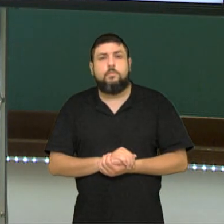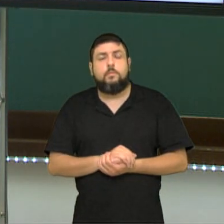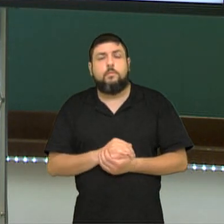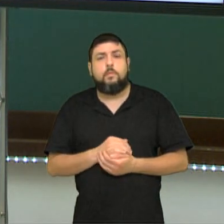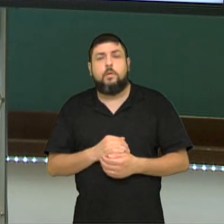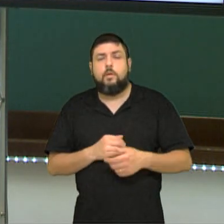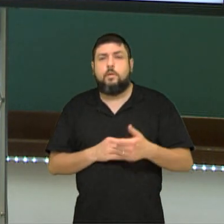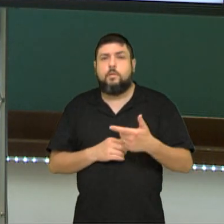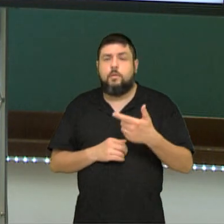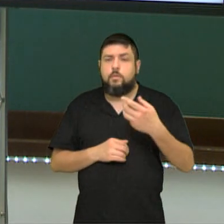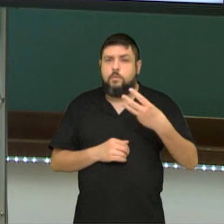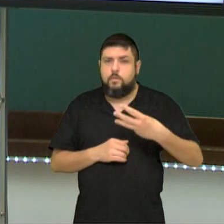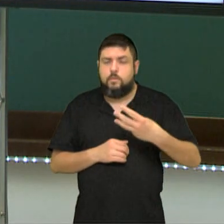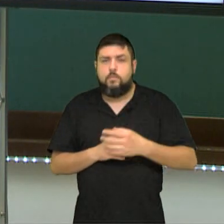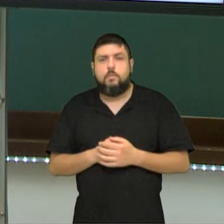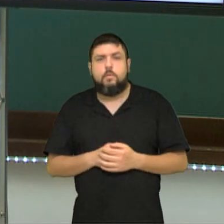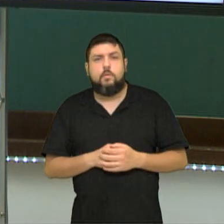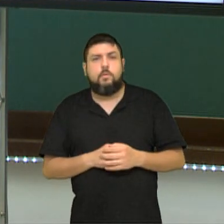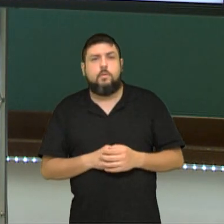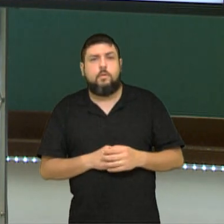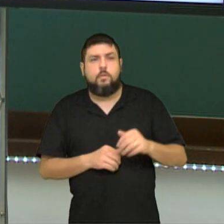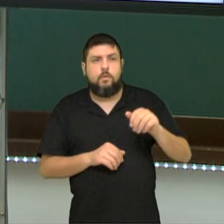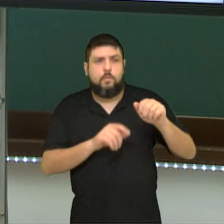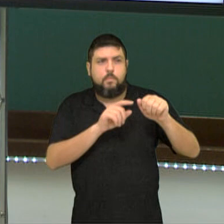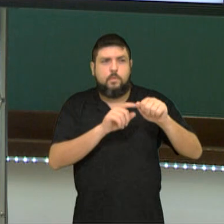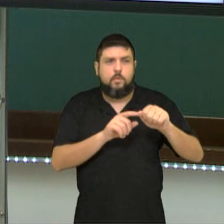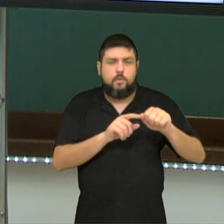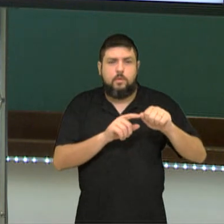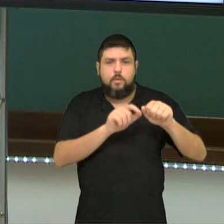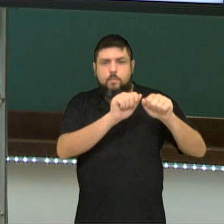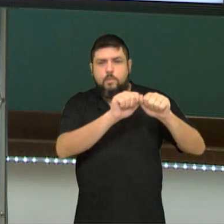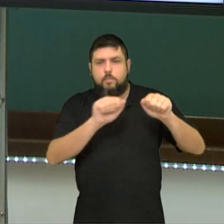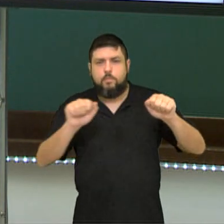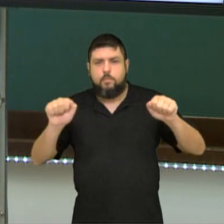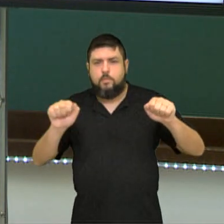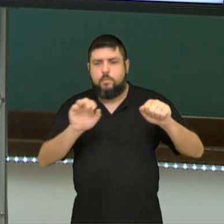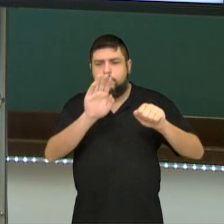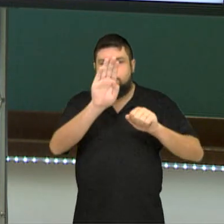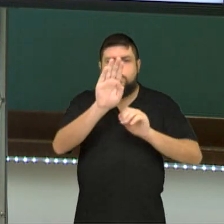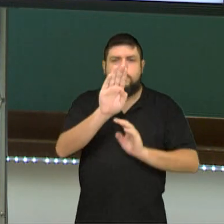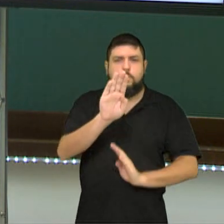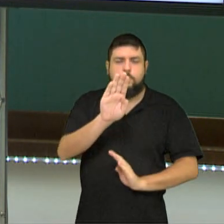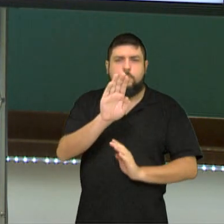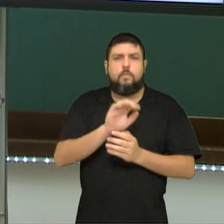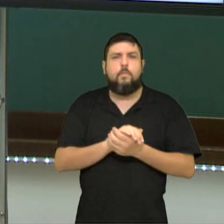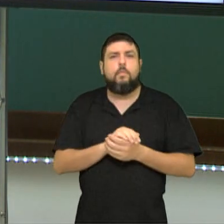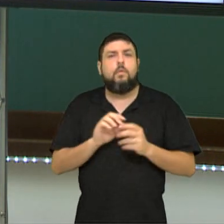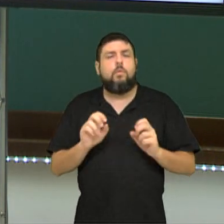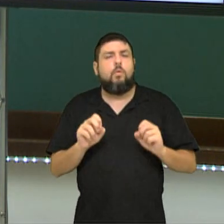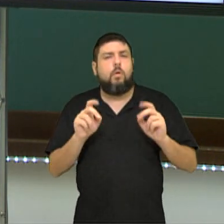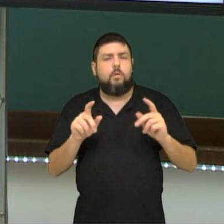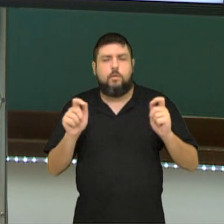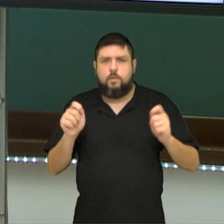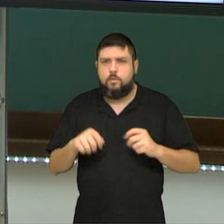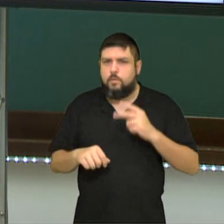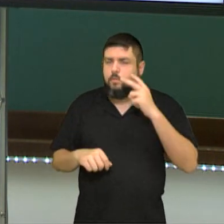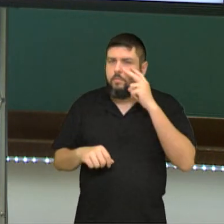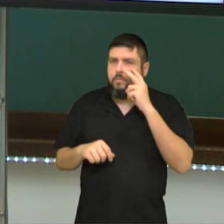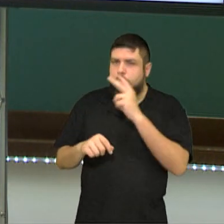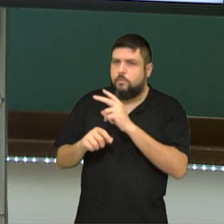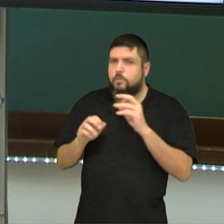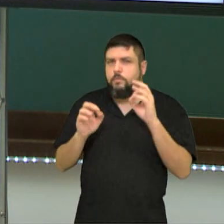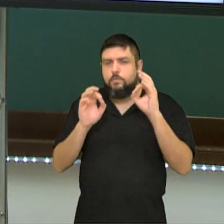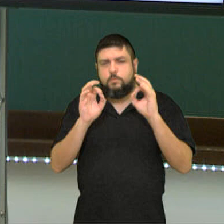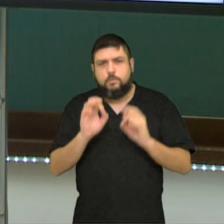2 lados medindo a, 2a, e 2 lados medindo b, 2b. Aqui eu enxergo direitinho o 2